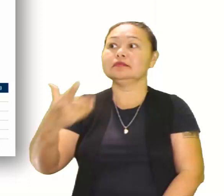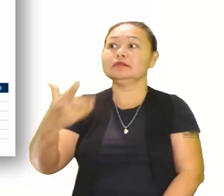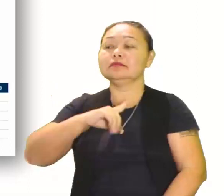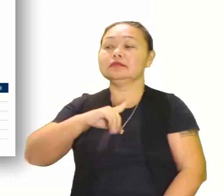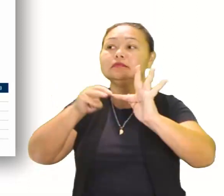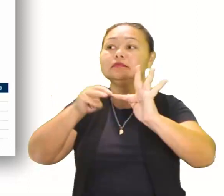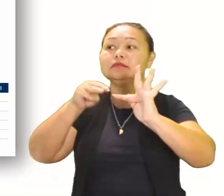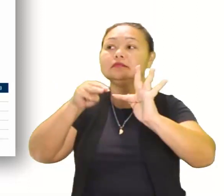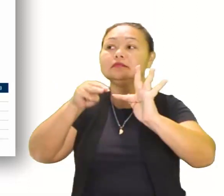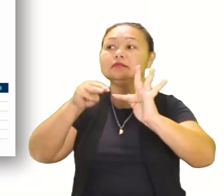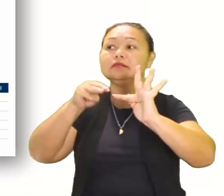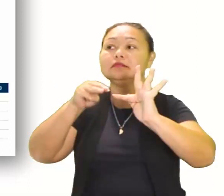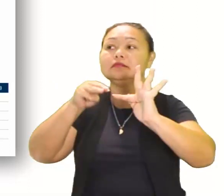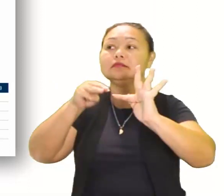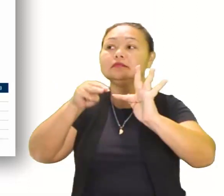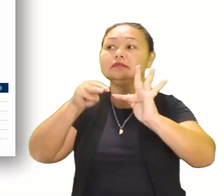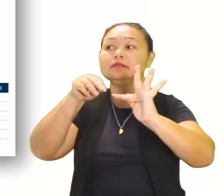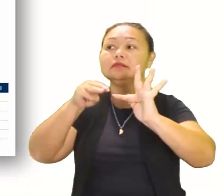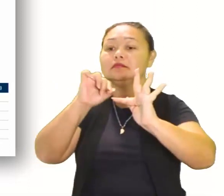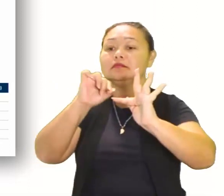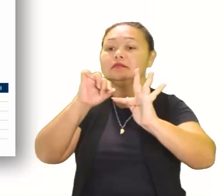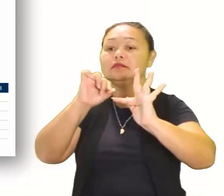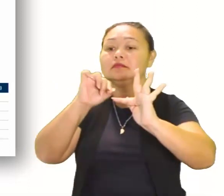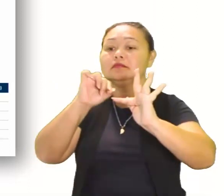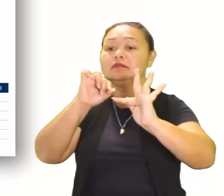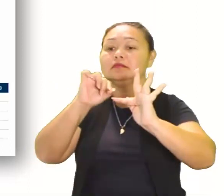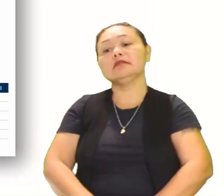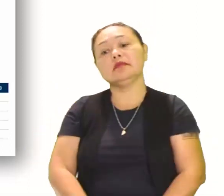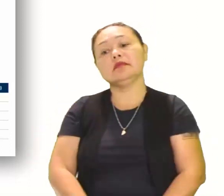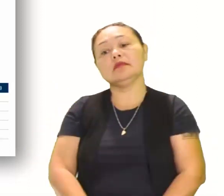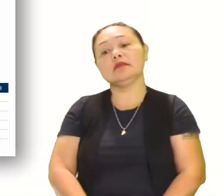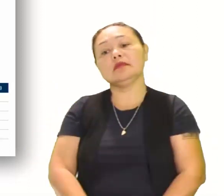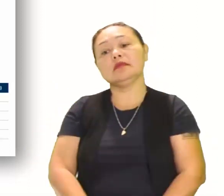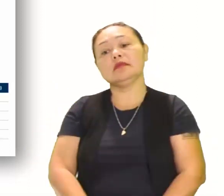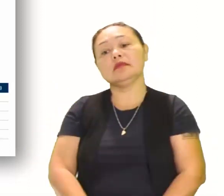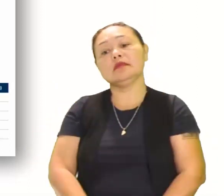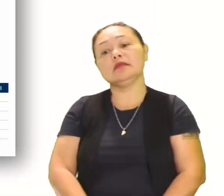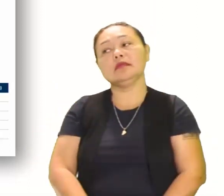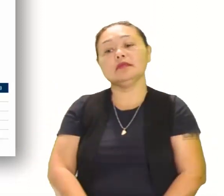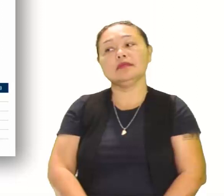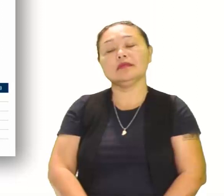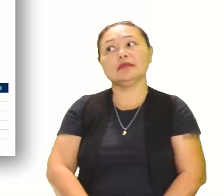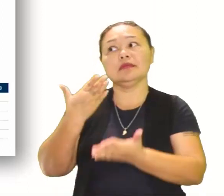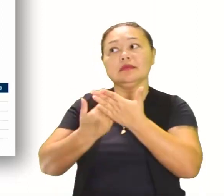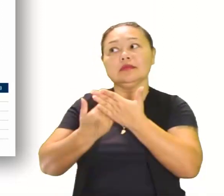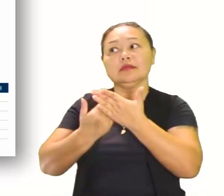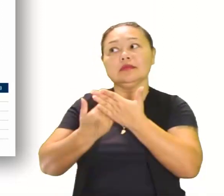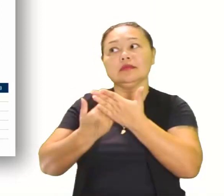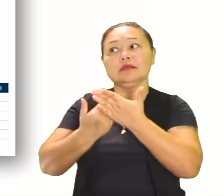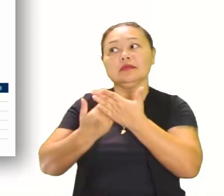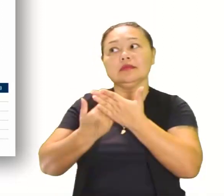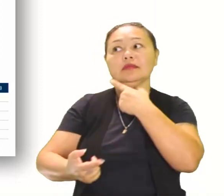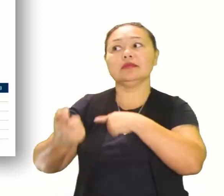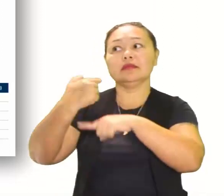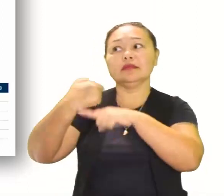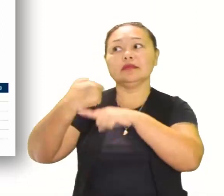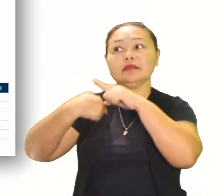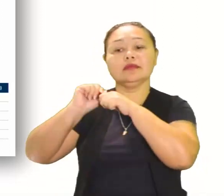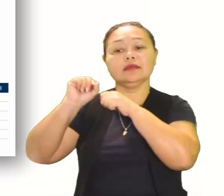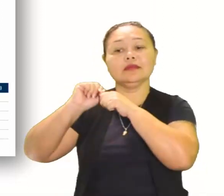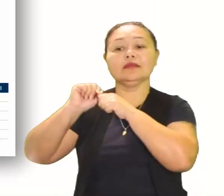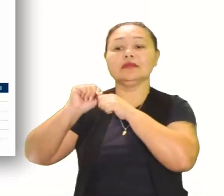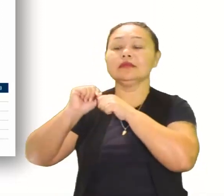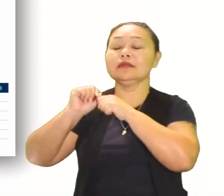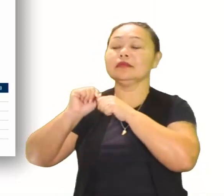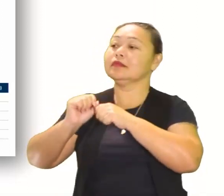fora tem outro. Aí sim, aí a gente pode assumir valores negativos aí, como foi o caso do exemplo da aula anterior. E também trouxe alguns